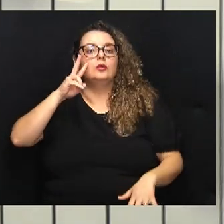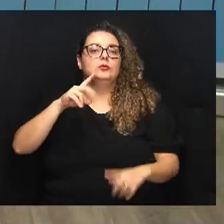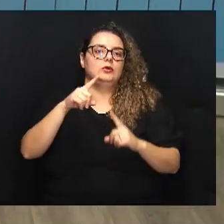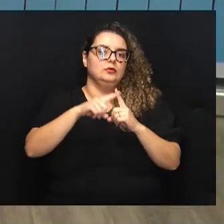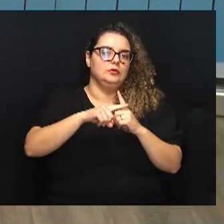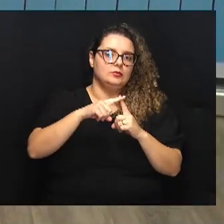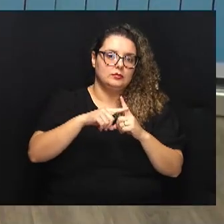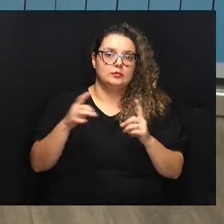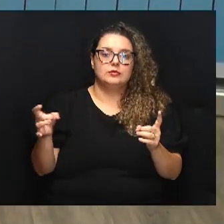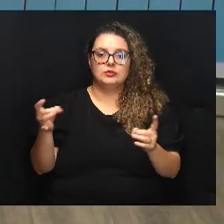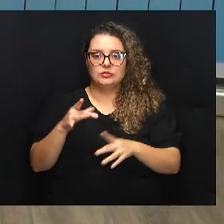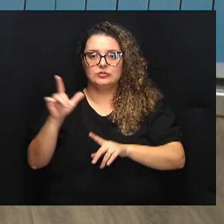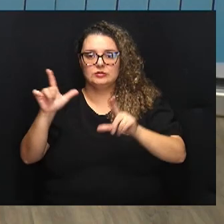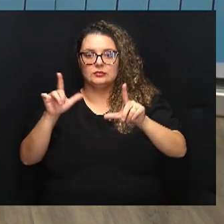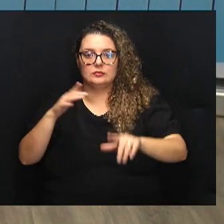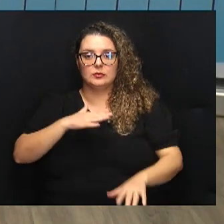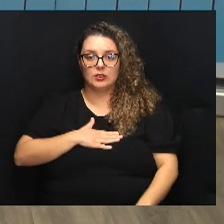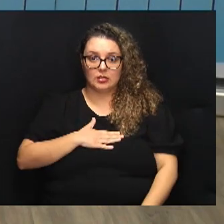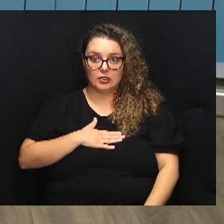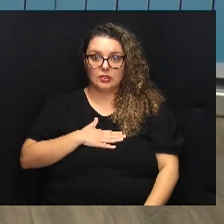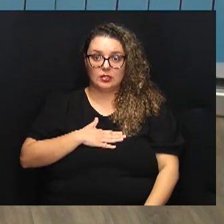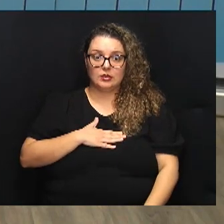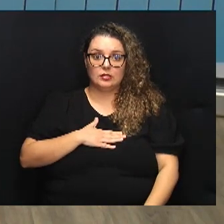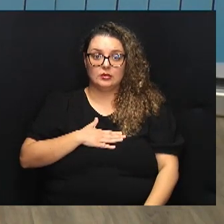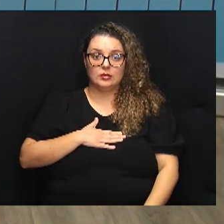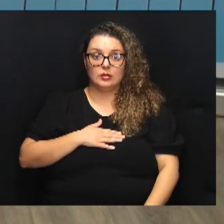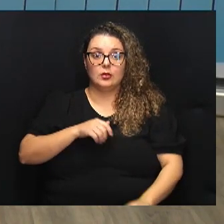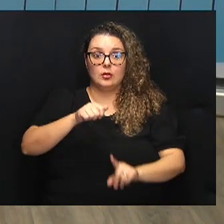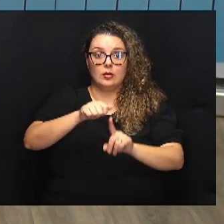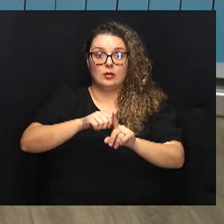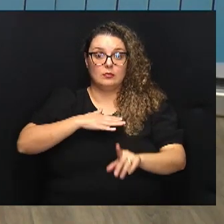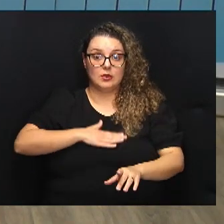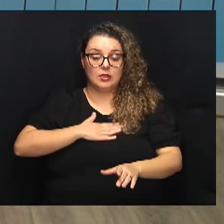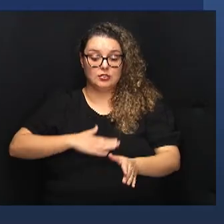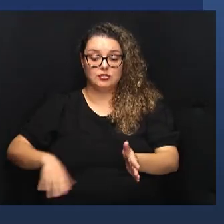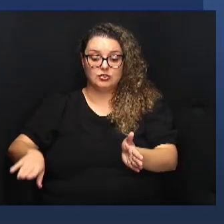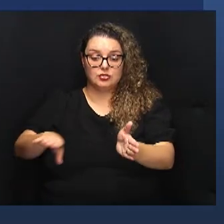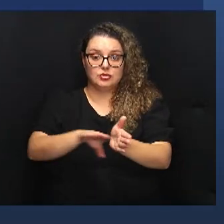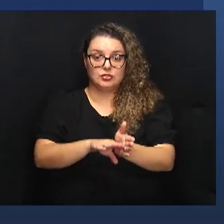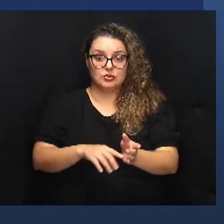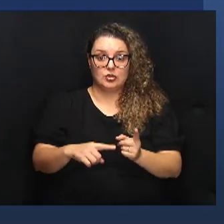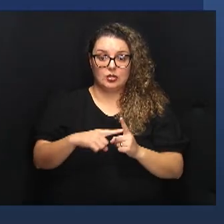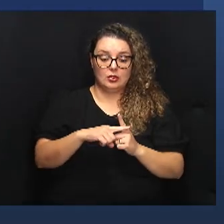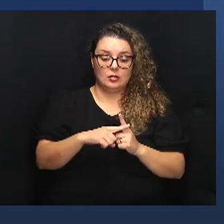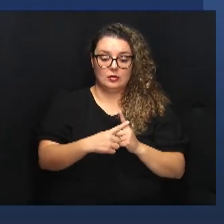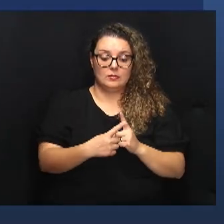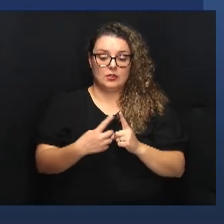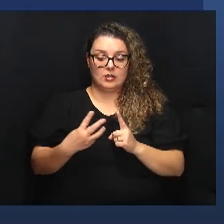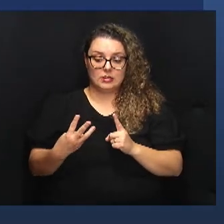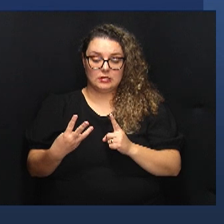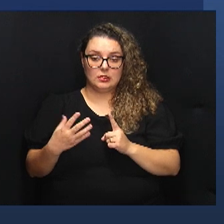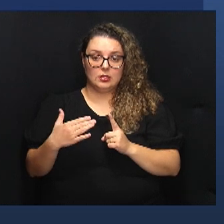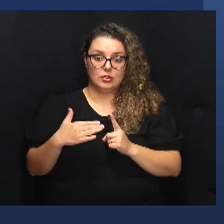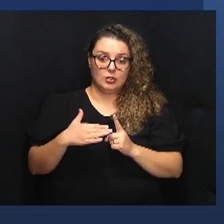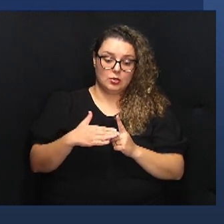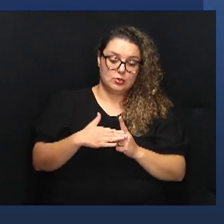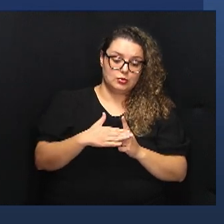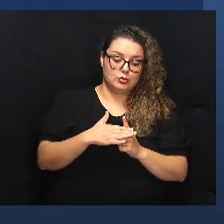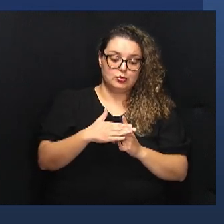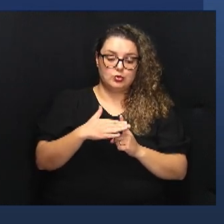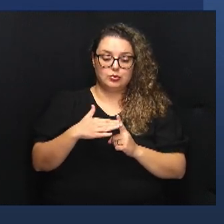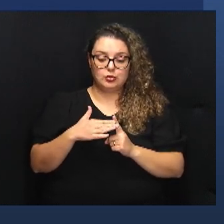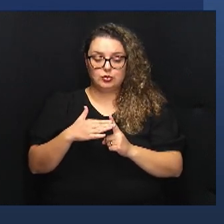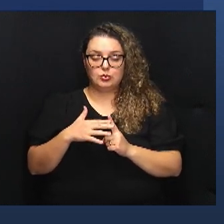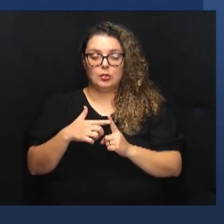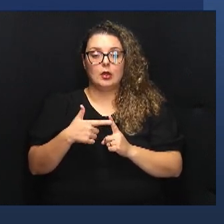temperaturas, porque elas já estão aqui na minha tela. Mês de agosto chegando com mínima de 13. Ao longo do dia essa